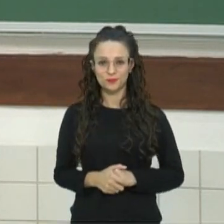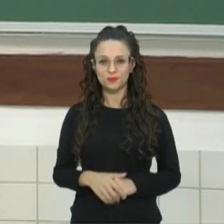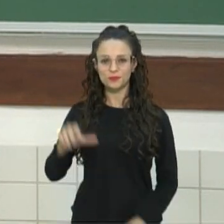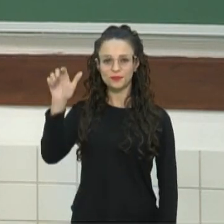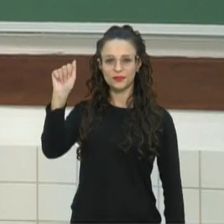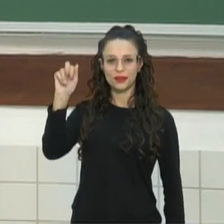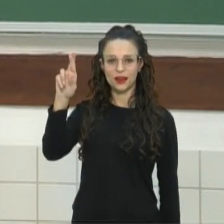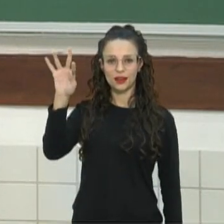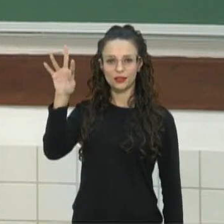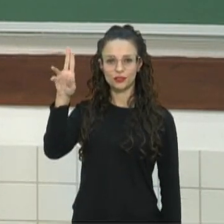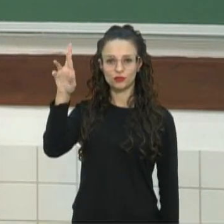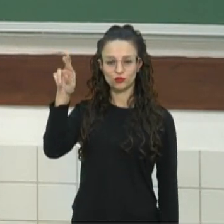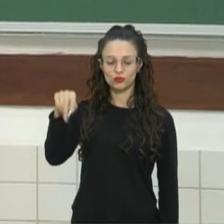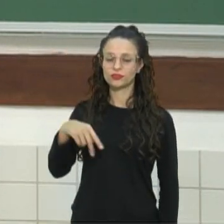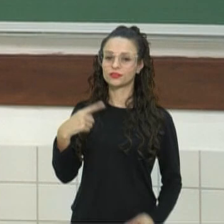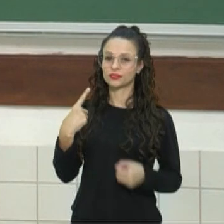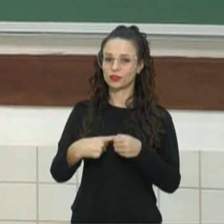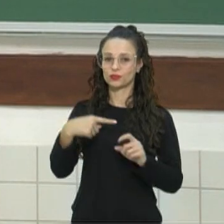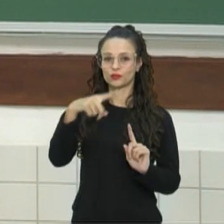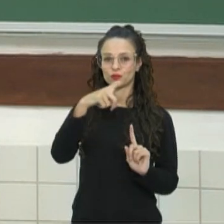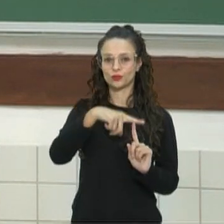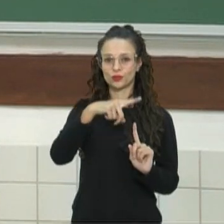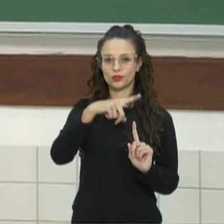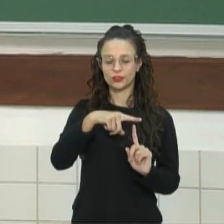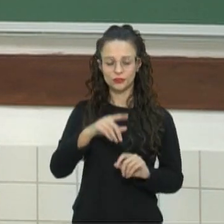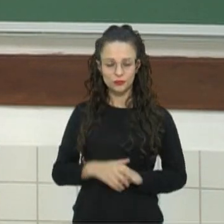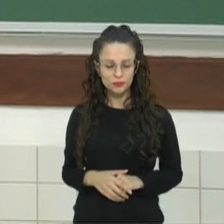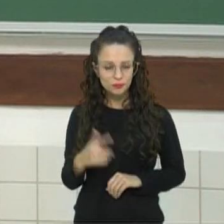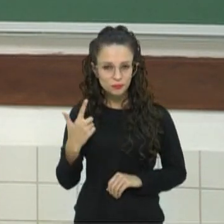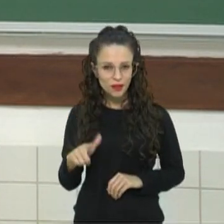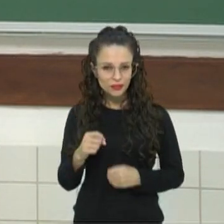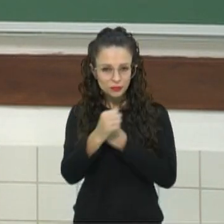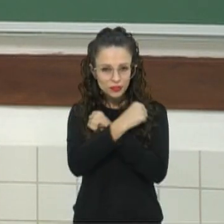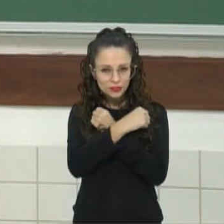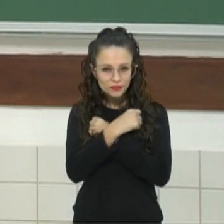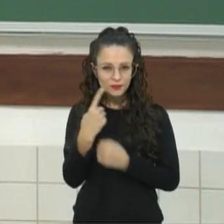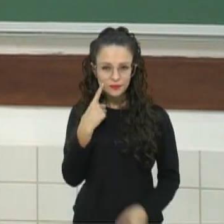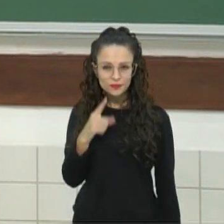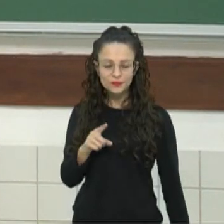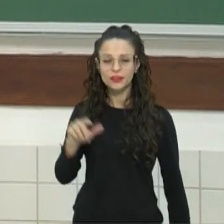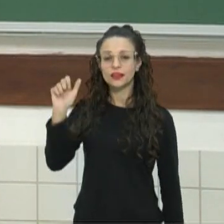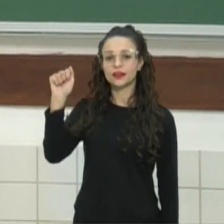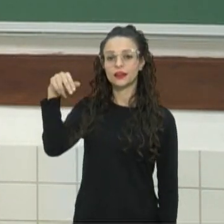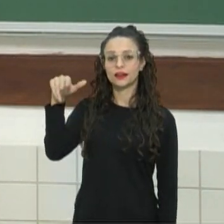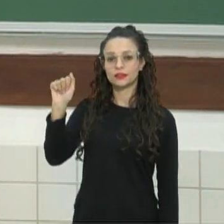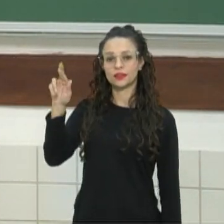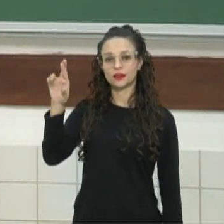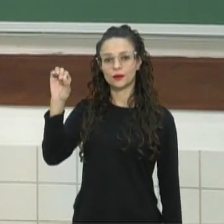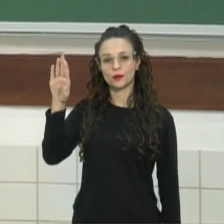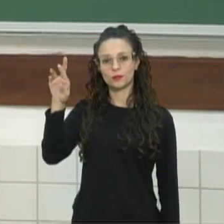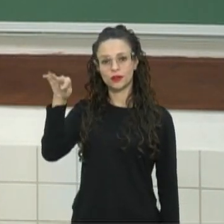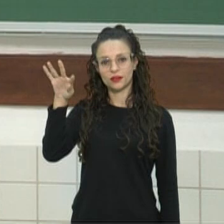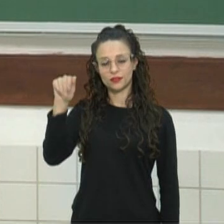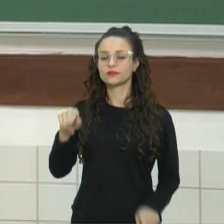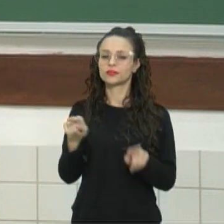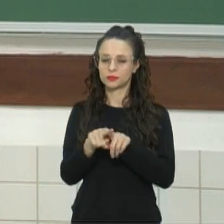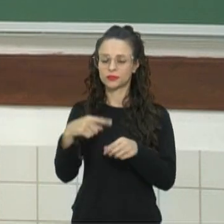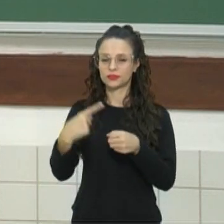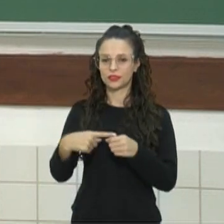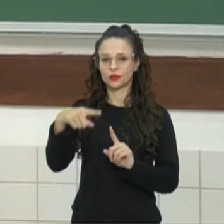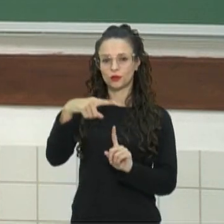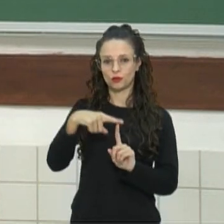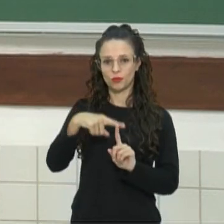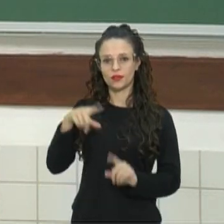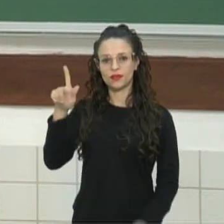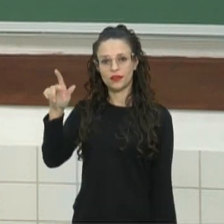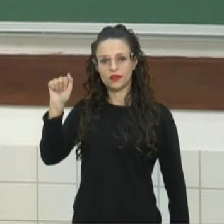Arthur, lá de Toledo. Será que tem mais alguém aqui para mandar um abraço? Vamos ver, vamos ver. Ana Roberta, também de Toledo.